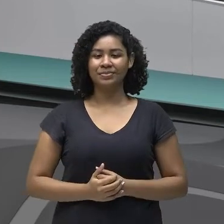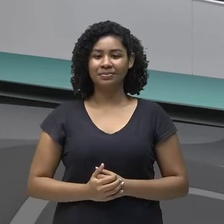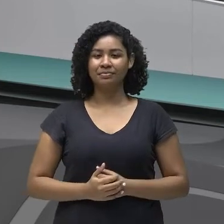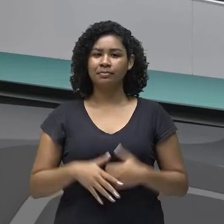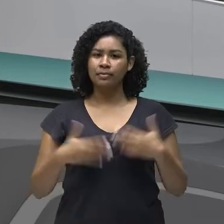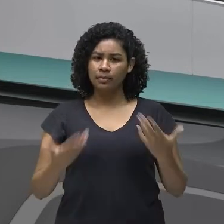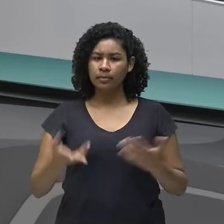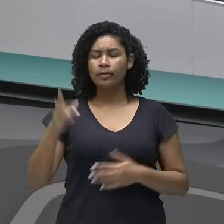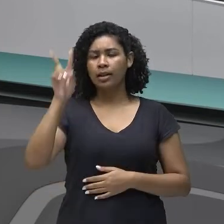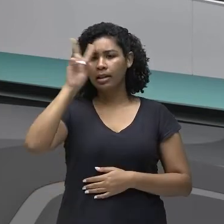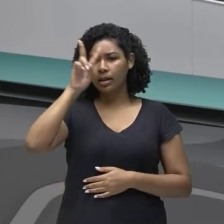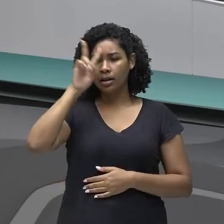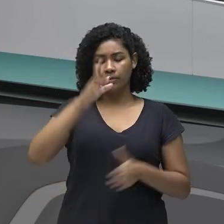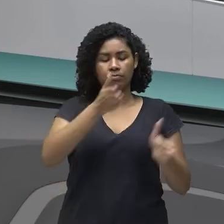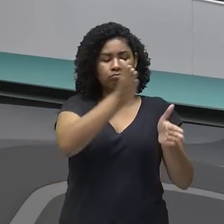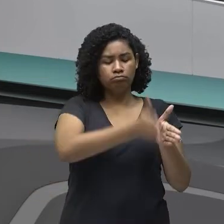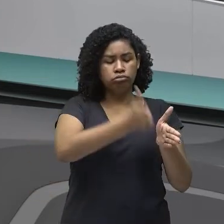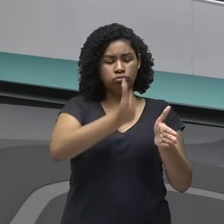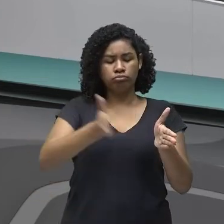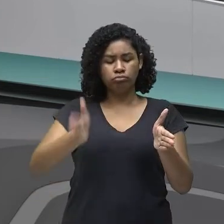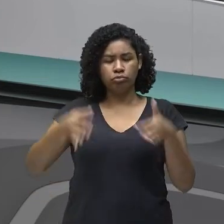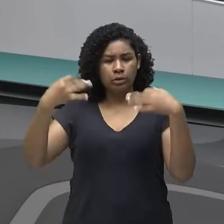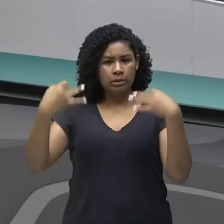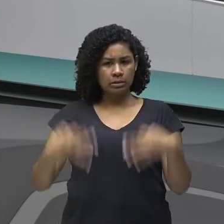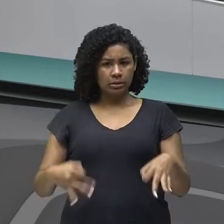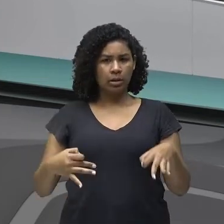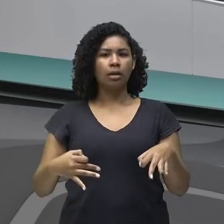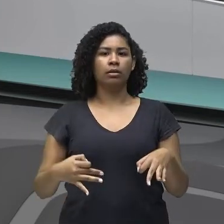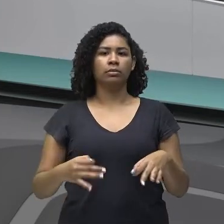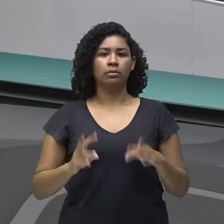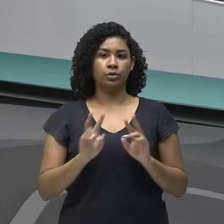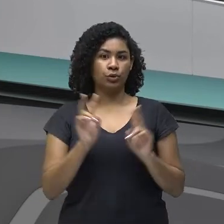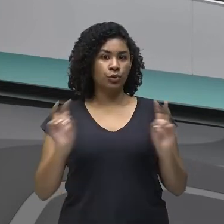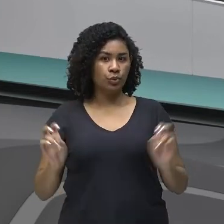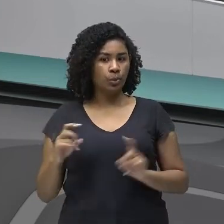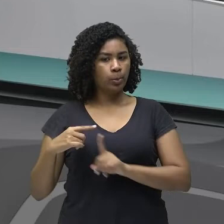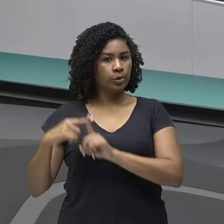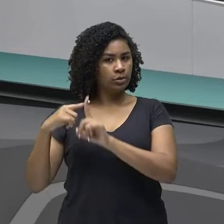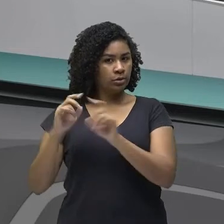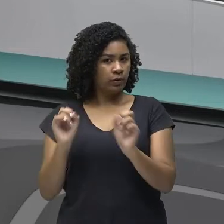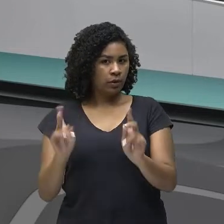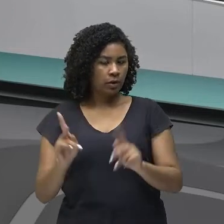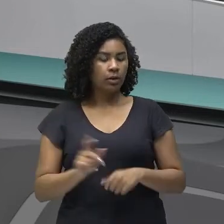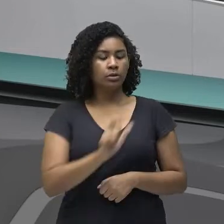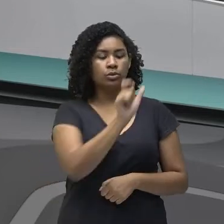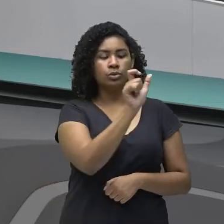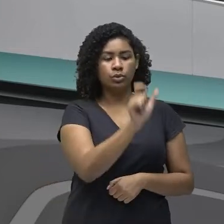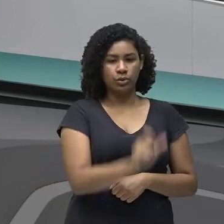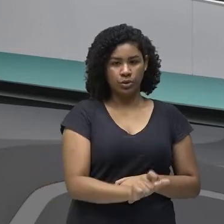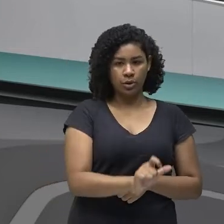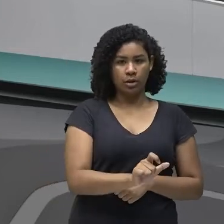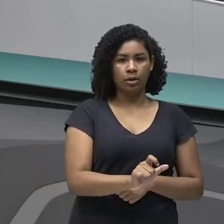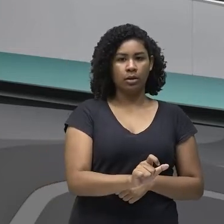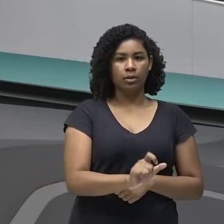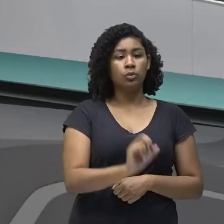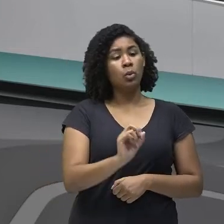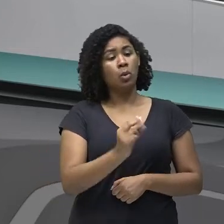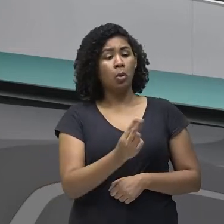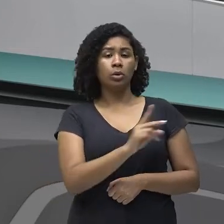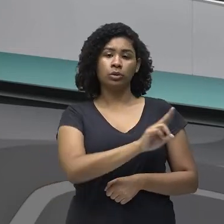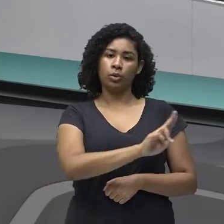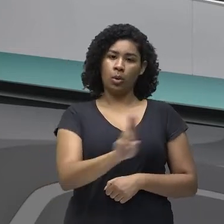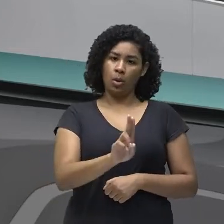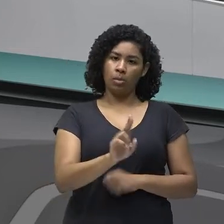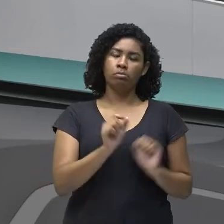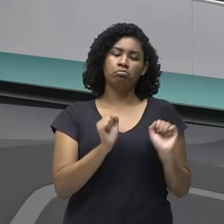lembra, é sempre essa ordem, no caso da forma afirmativa, não é? Sujeito, ou o nome, né, que seja,